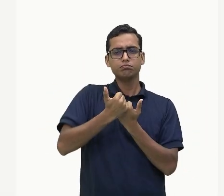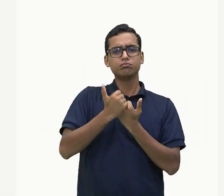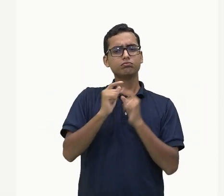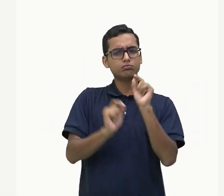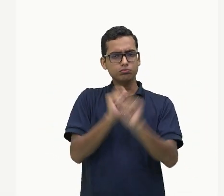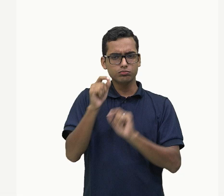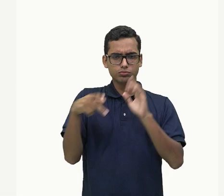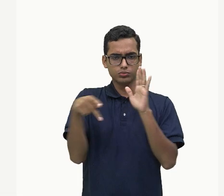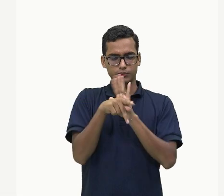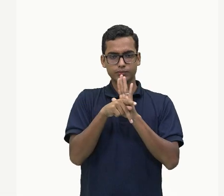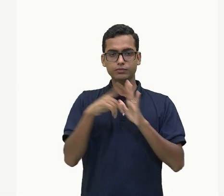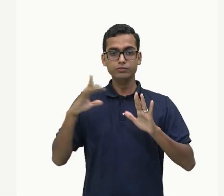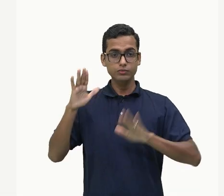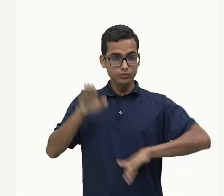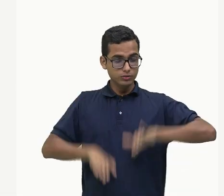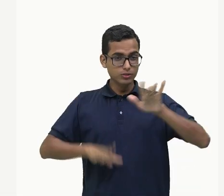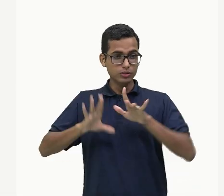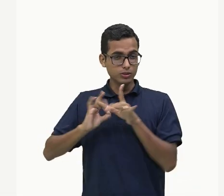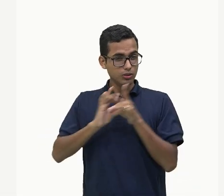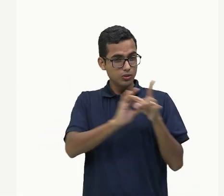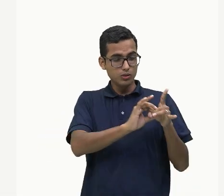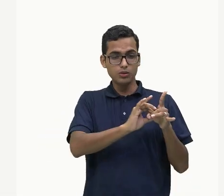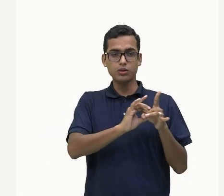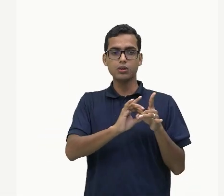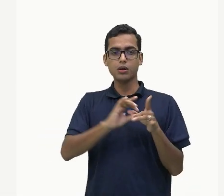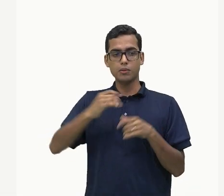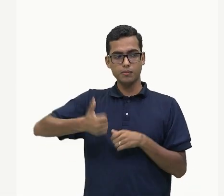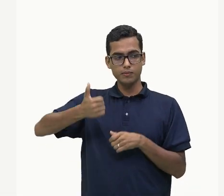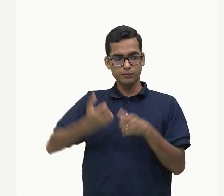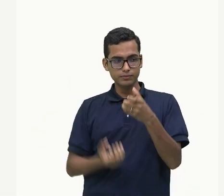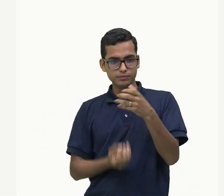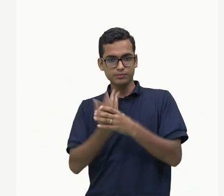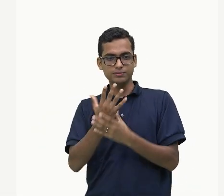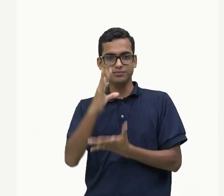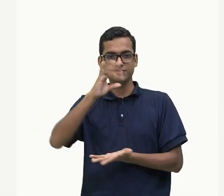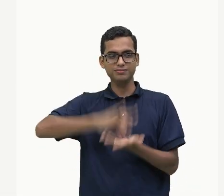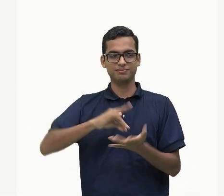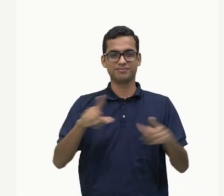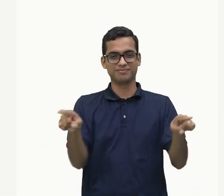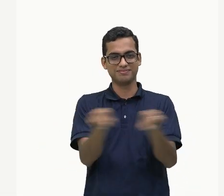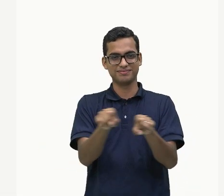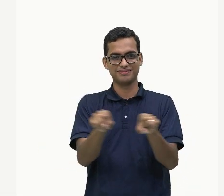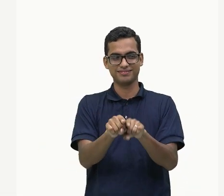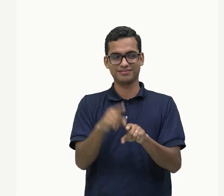a depender do contexto, tá? Mas originalmente as conjunções são